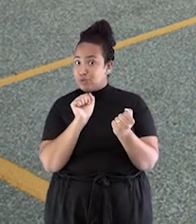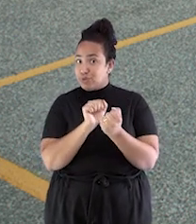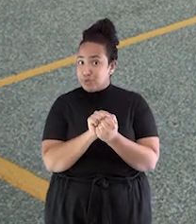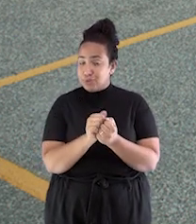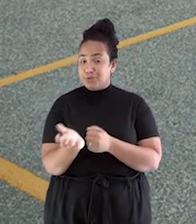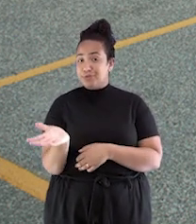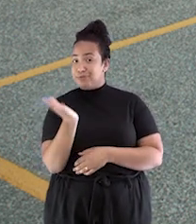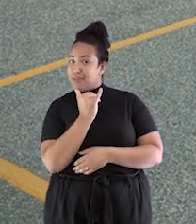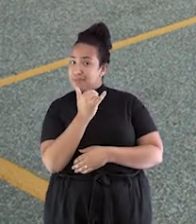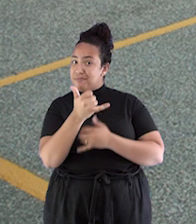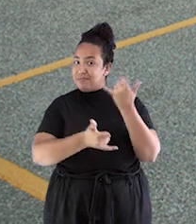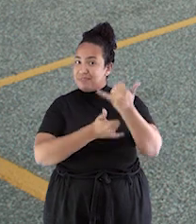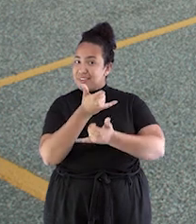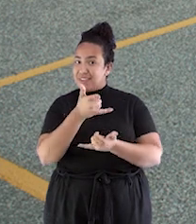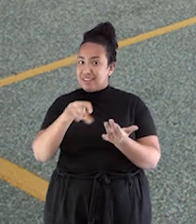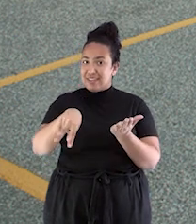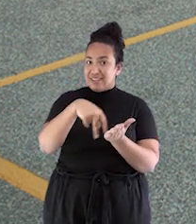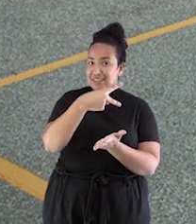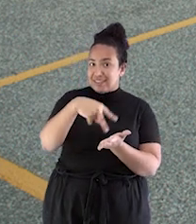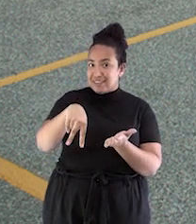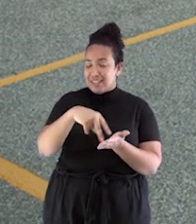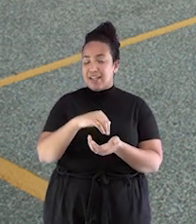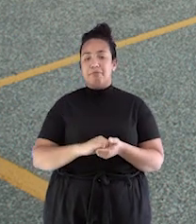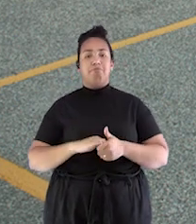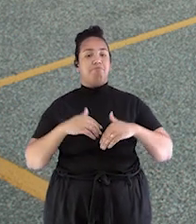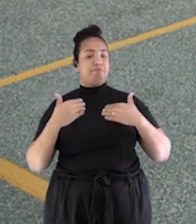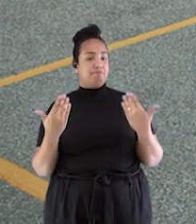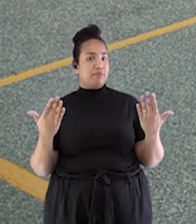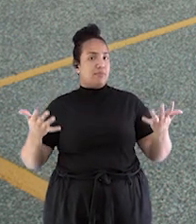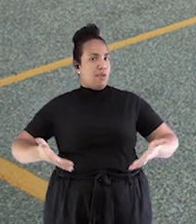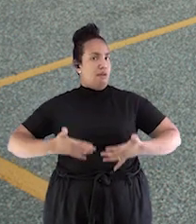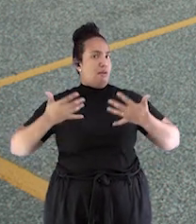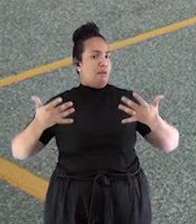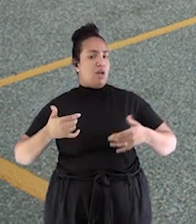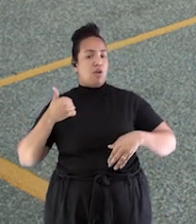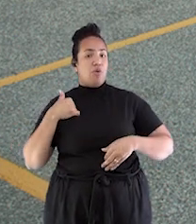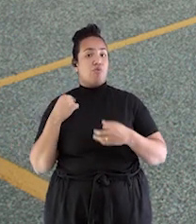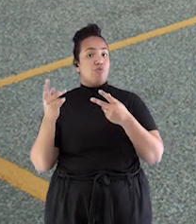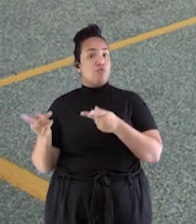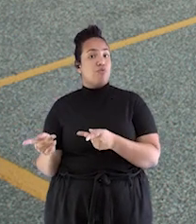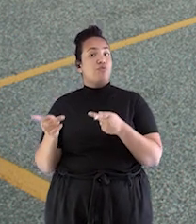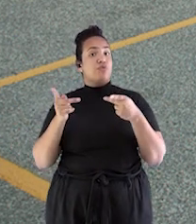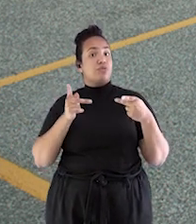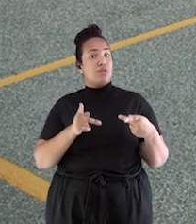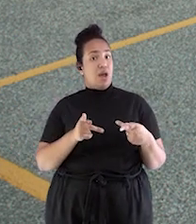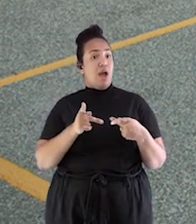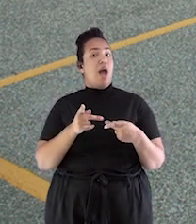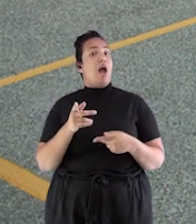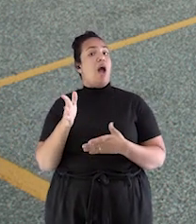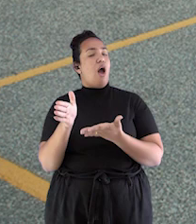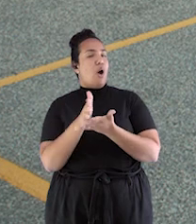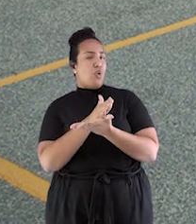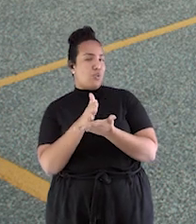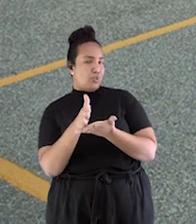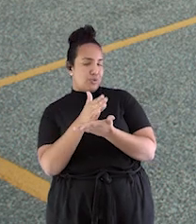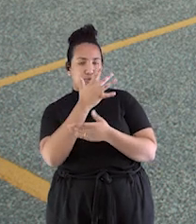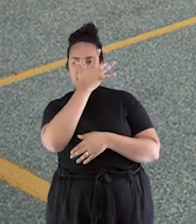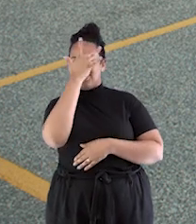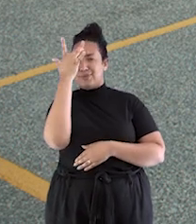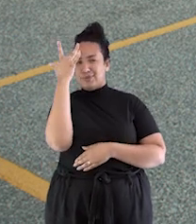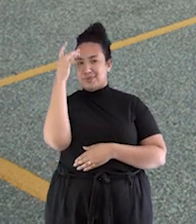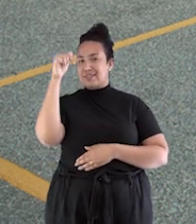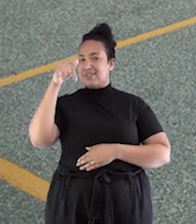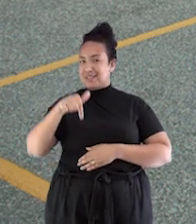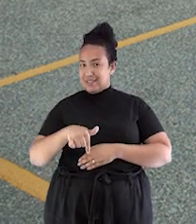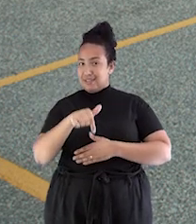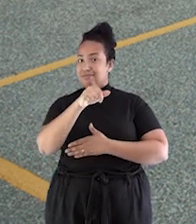Vamos brincar, dançar e cantar juntos? Para ficar mais animado, eu vou chamar alguns colegas de trabalho que também